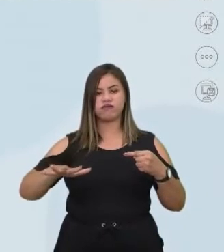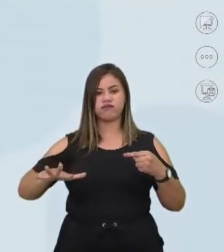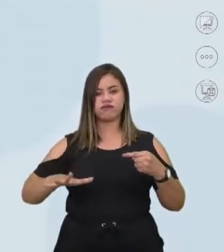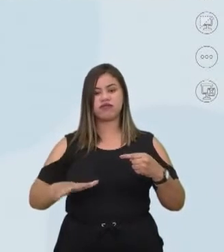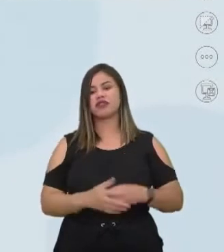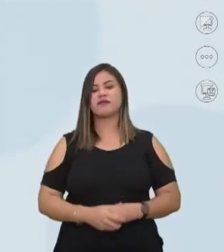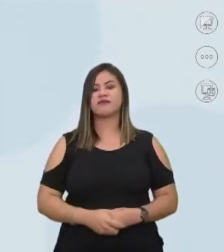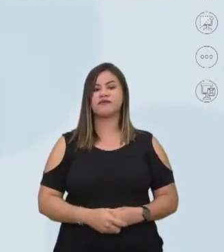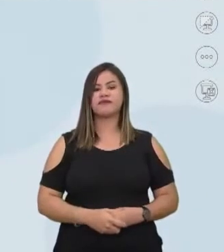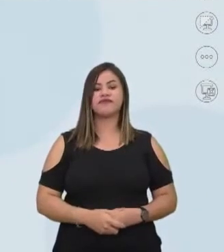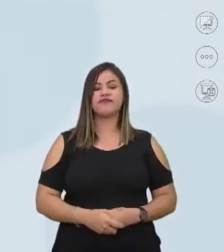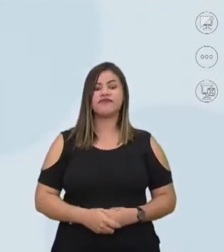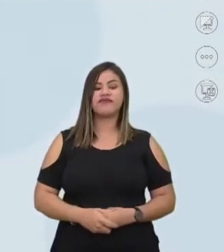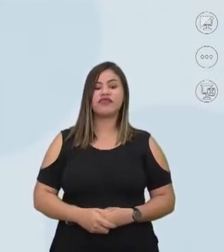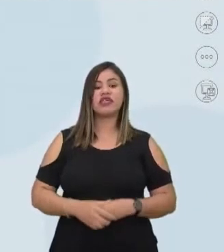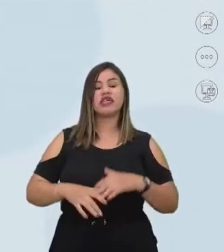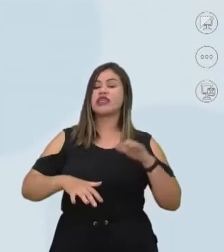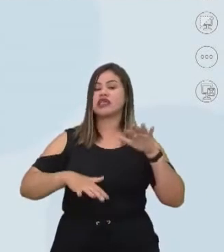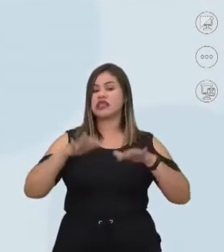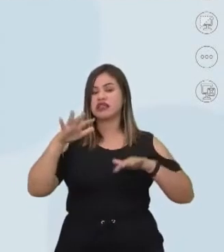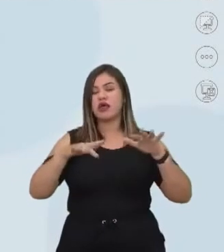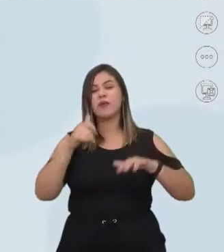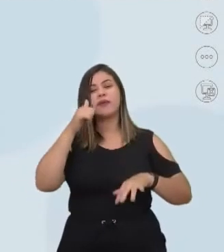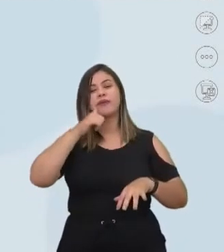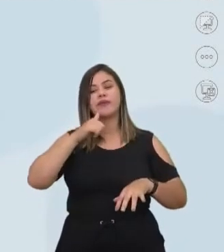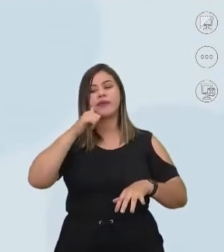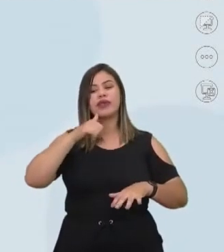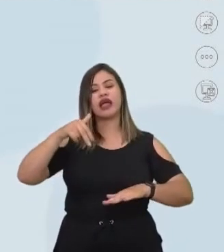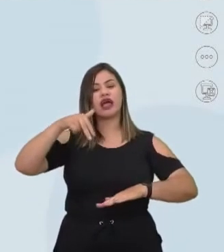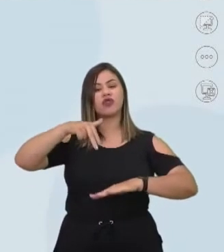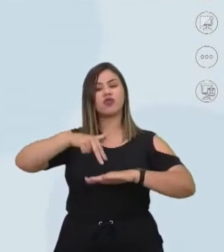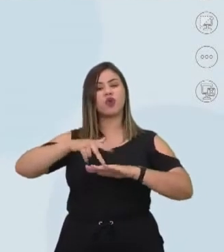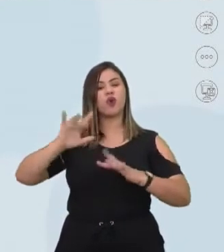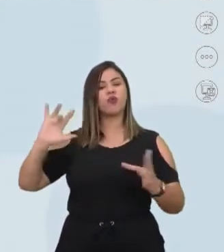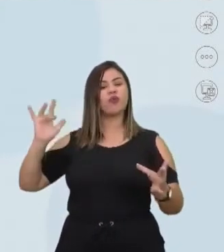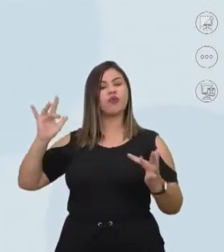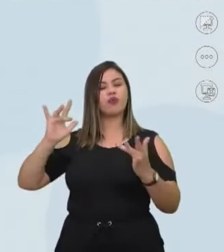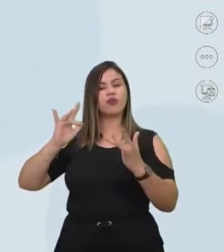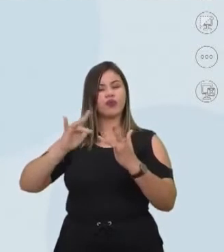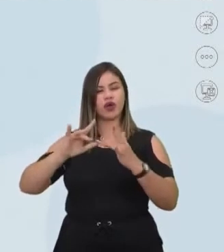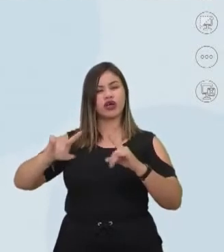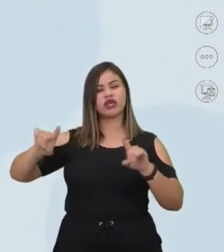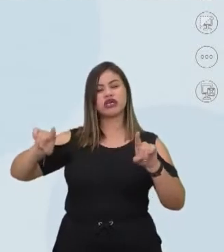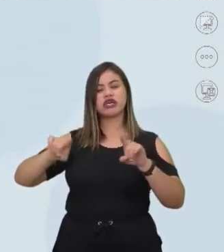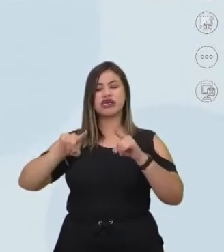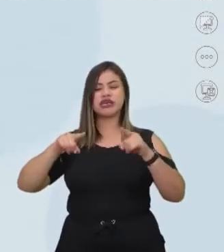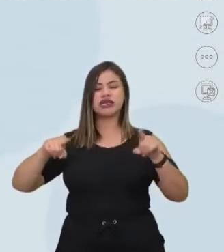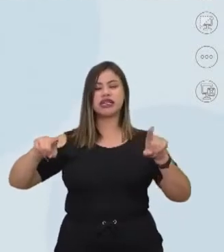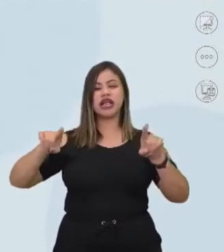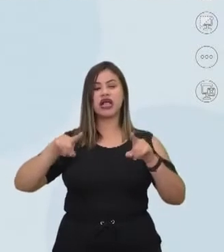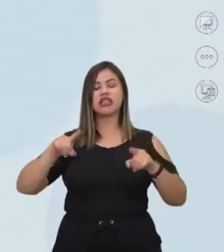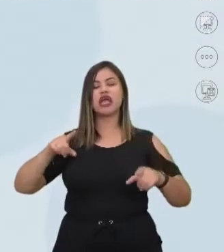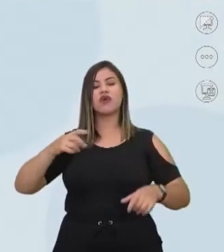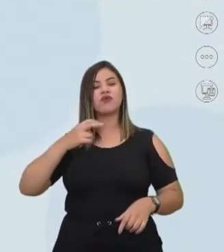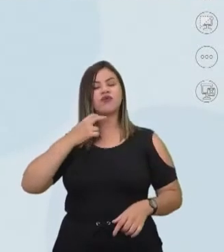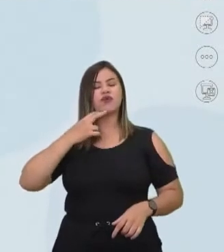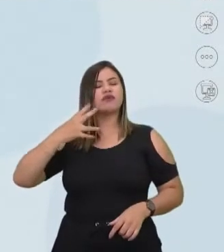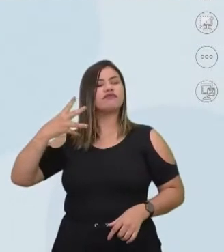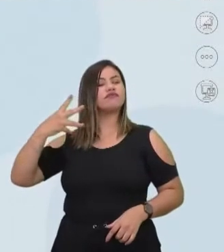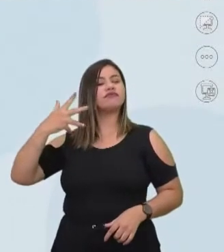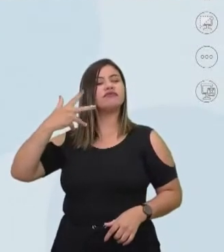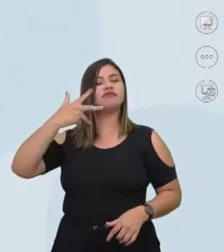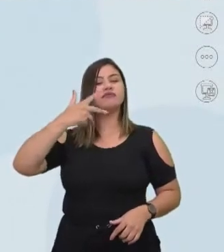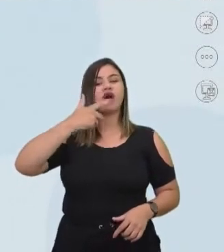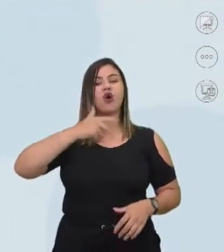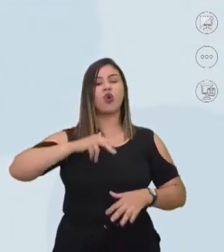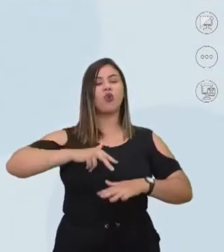né? Geralmente, né, aquelas cantoras, né, de ópera, né, a grande maioria tem uma voz de soprano belíssima, né? Elas dão